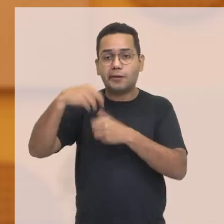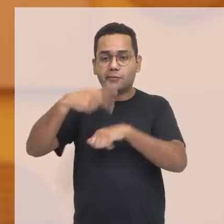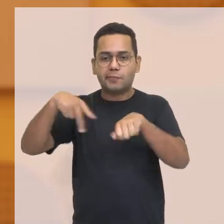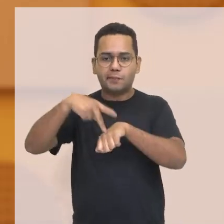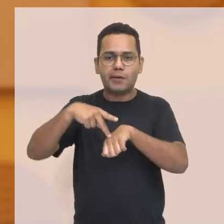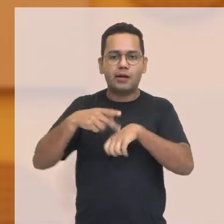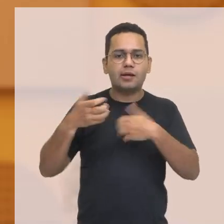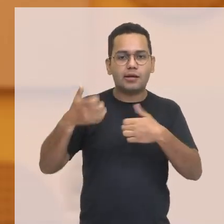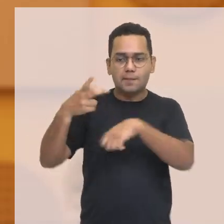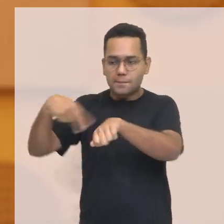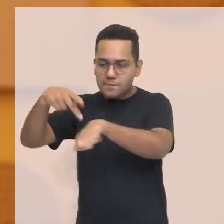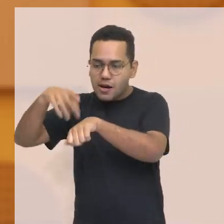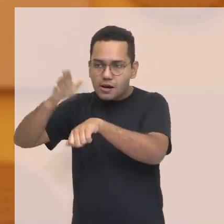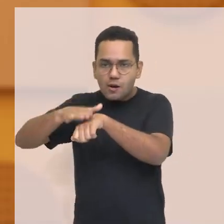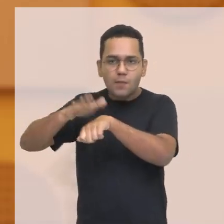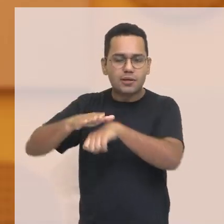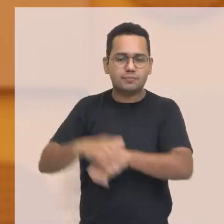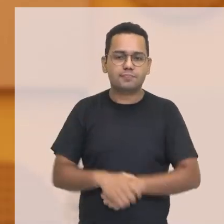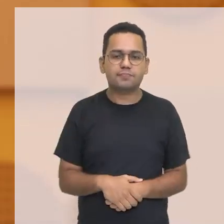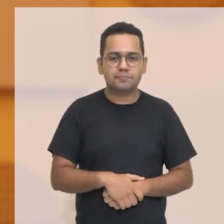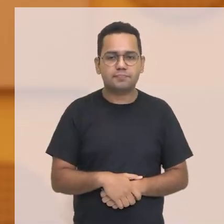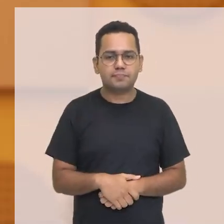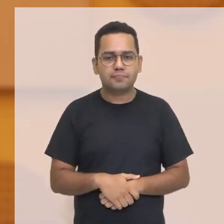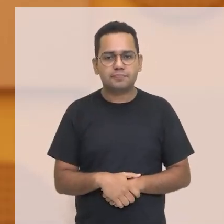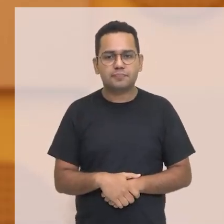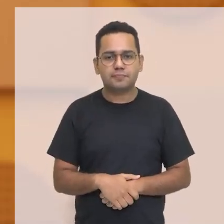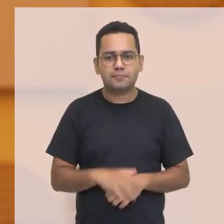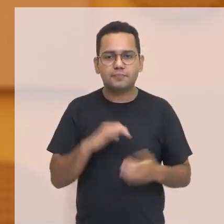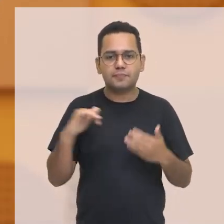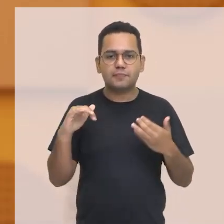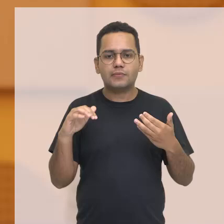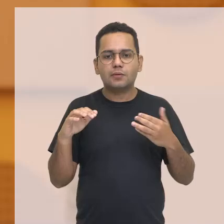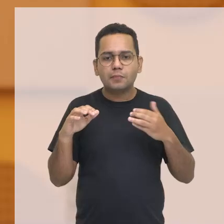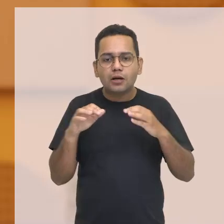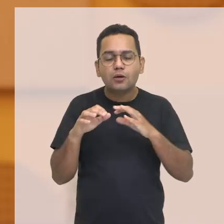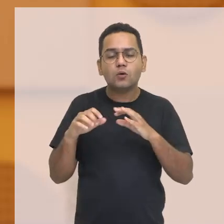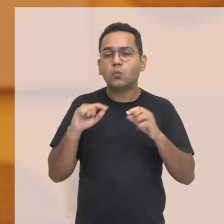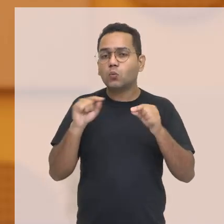busca pela soberania nacional. Então, isso faz parte